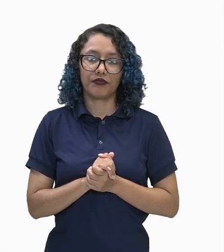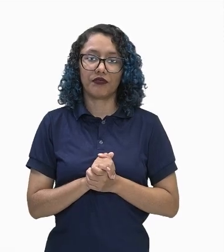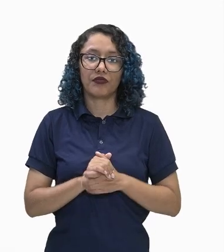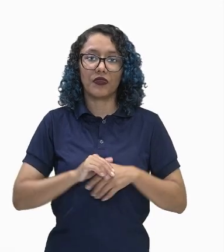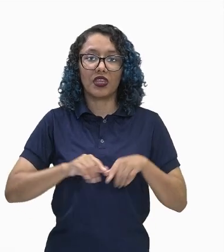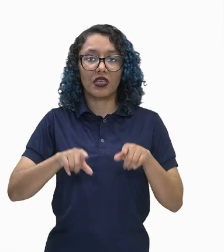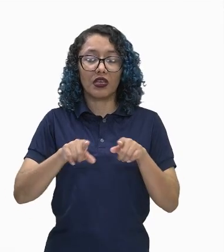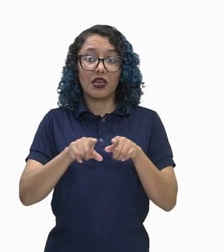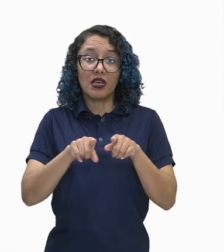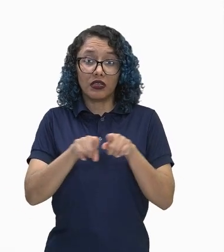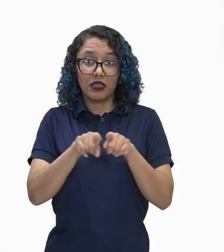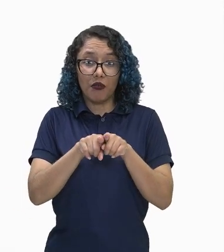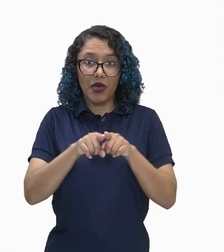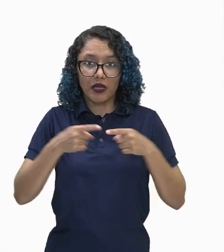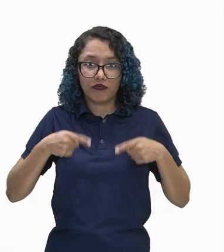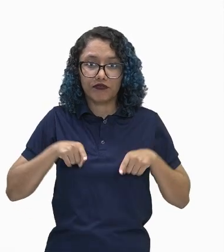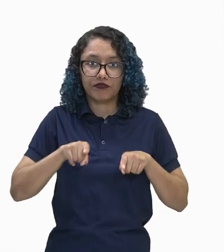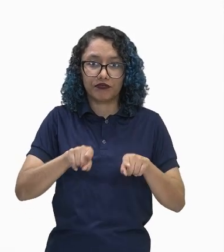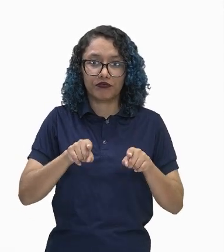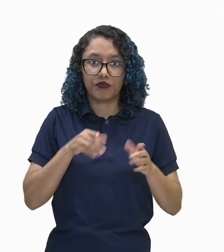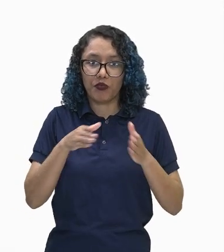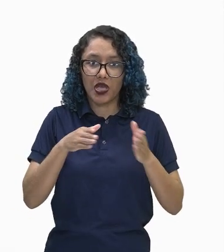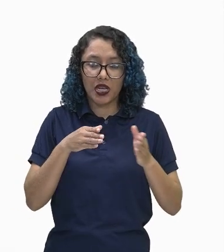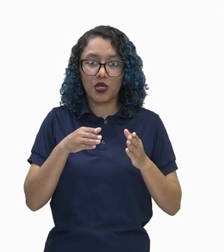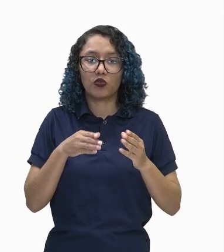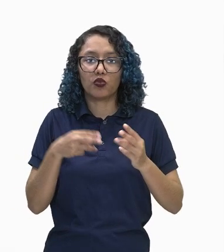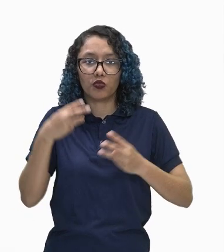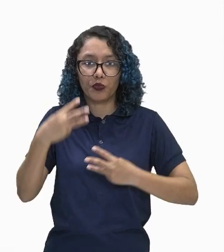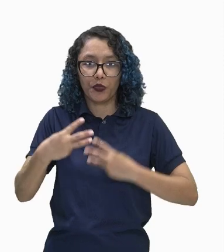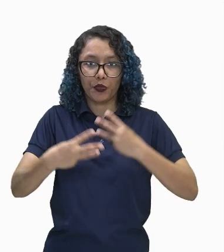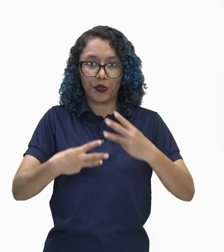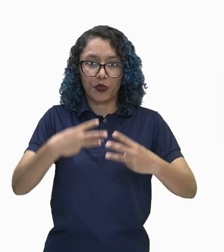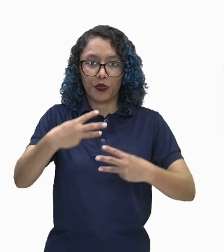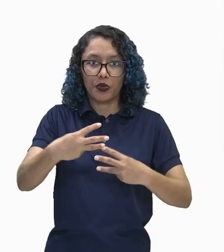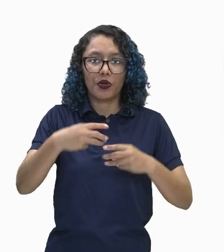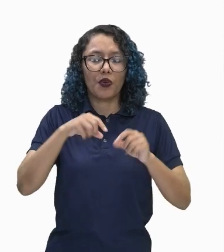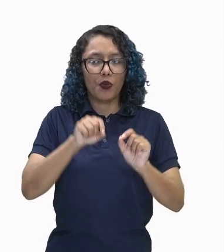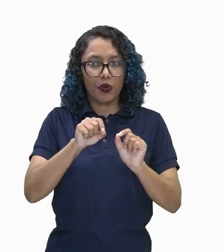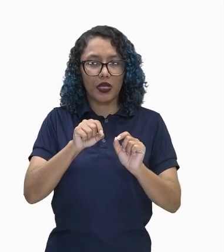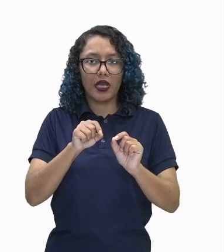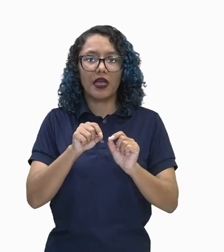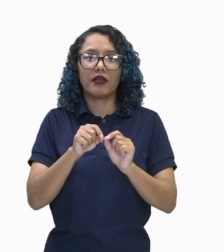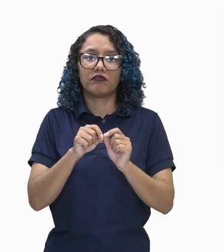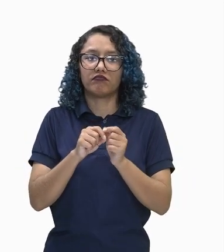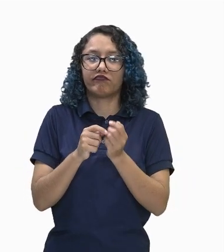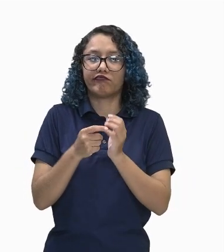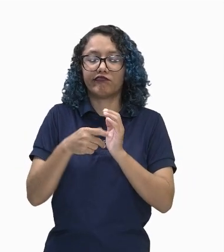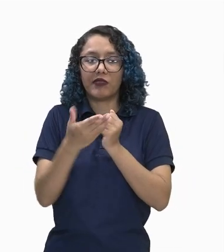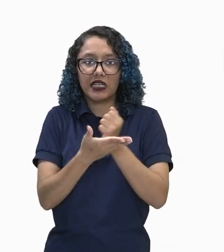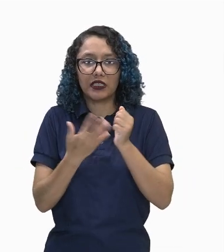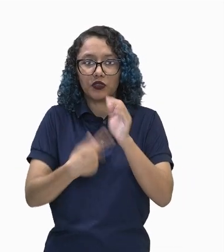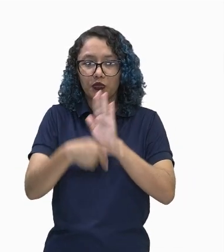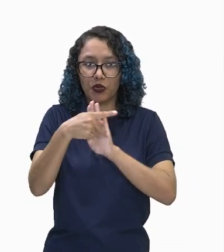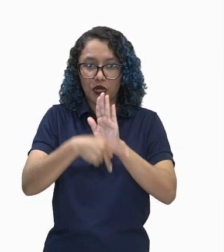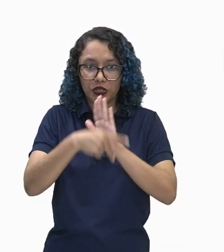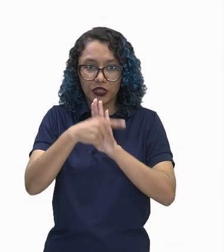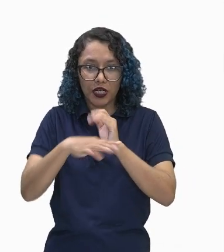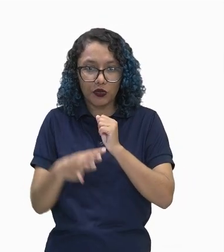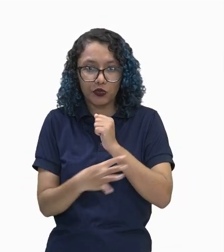Paralelamente, durante os trimestres, sob a forma de projetos de reforço e recuperação da